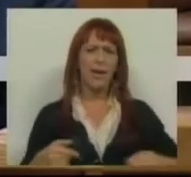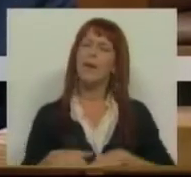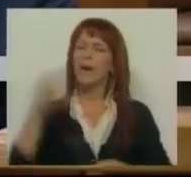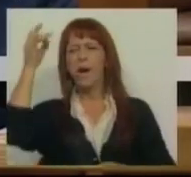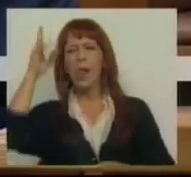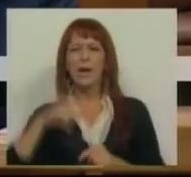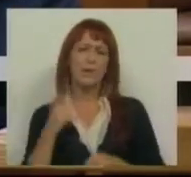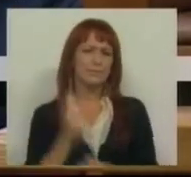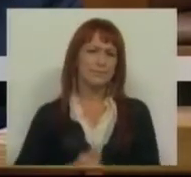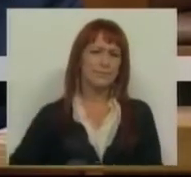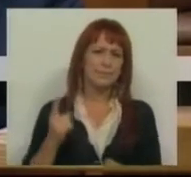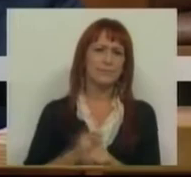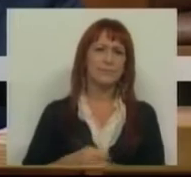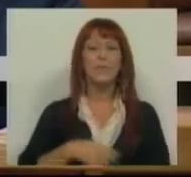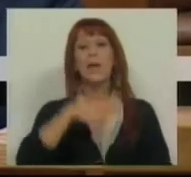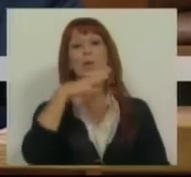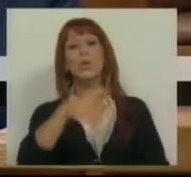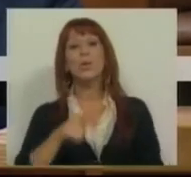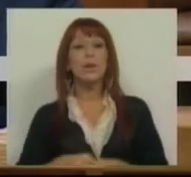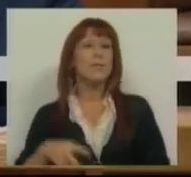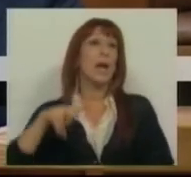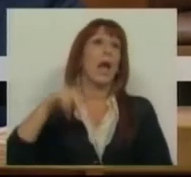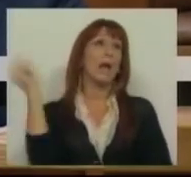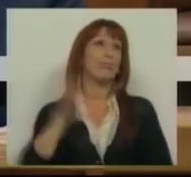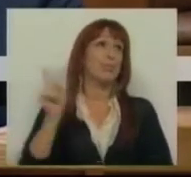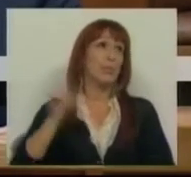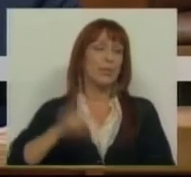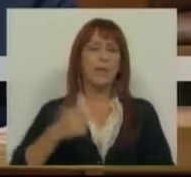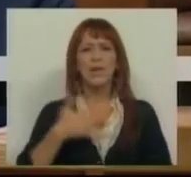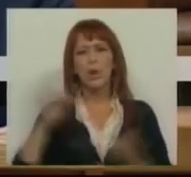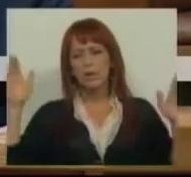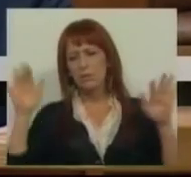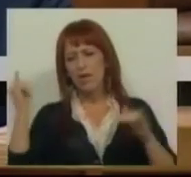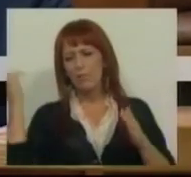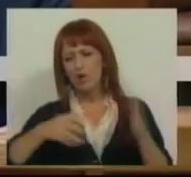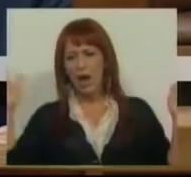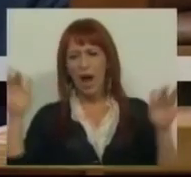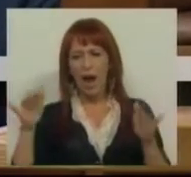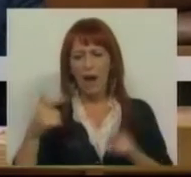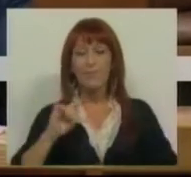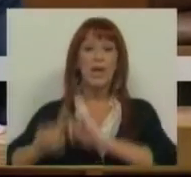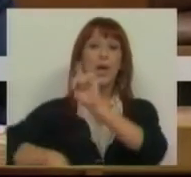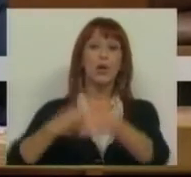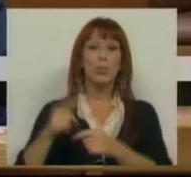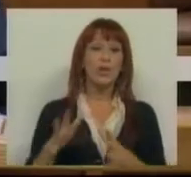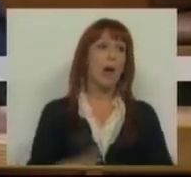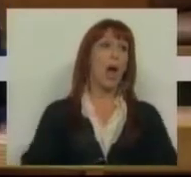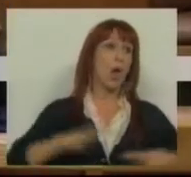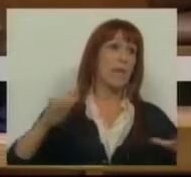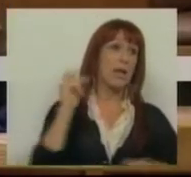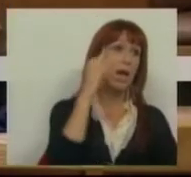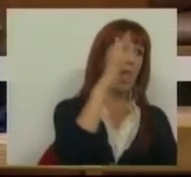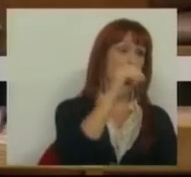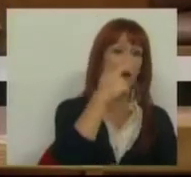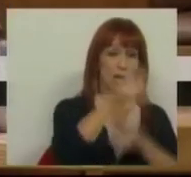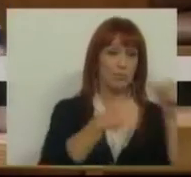o truque do costume. Anunciou pela enésima vez que quer diminuir os impostos. Depois de terem aumentado o